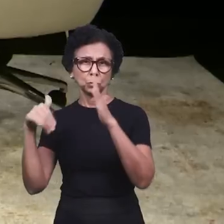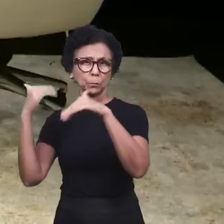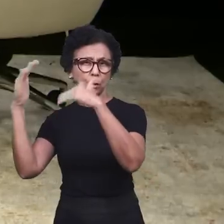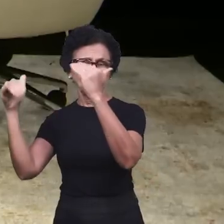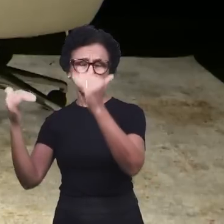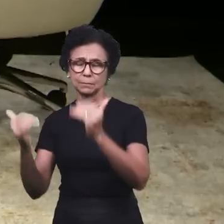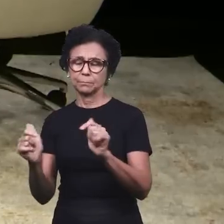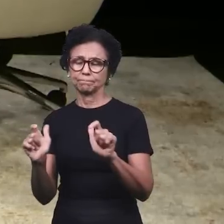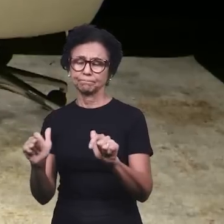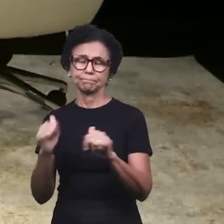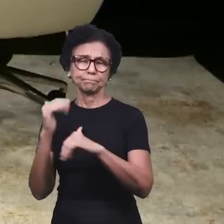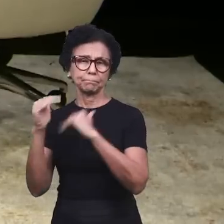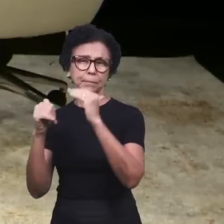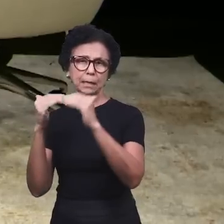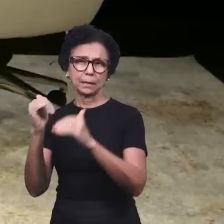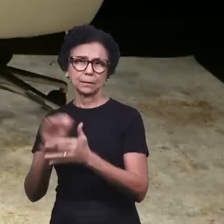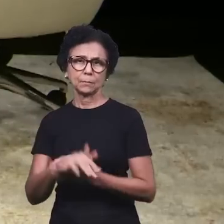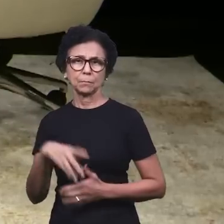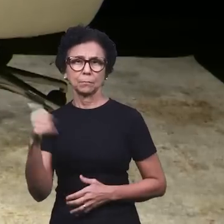exato.